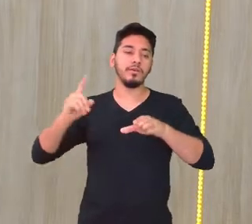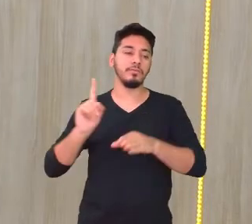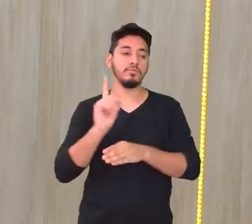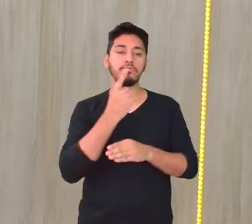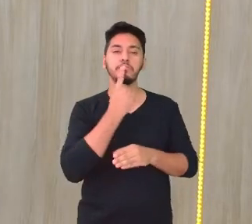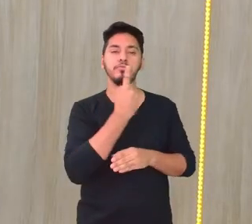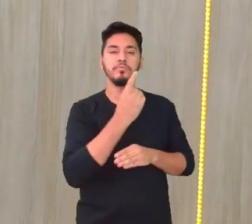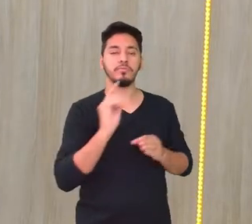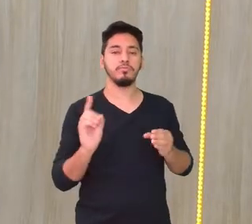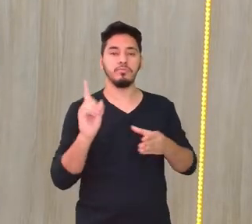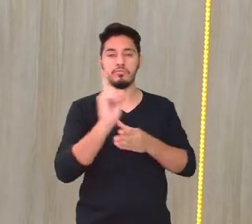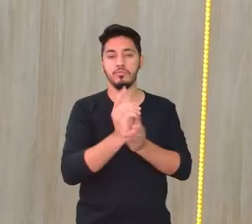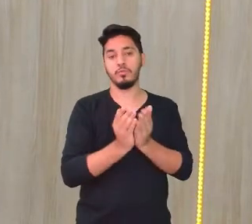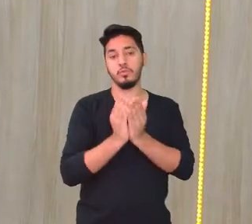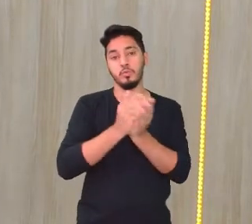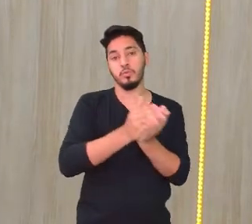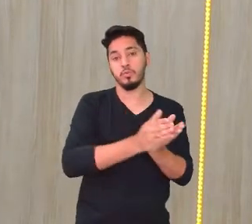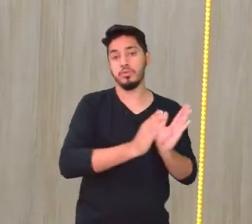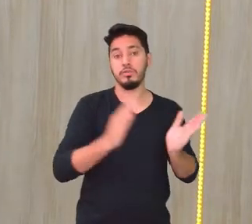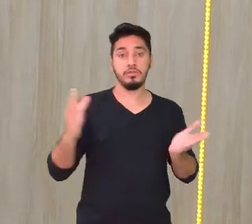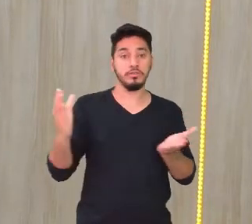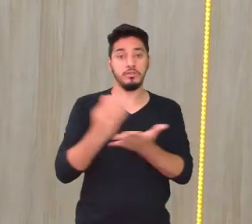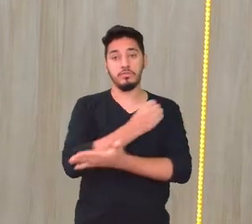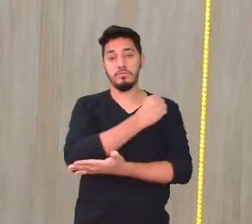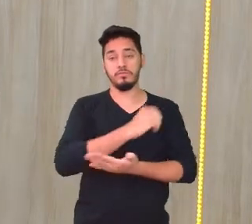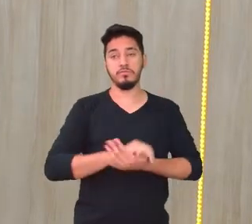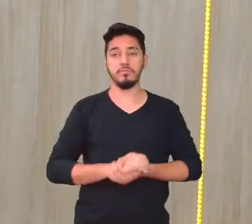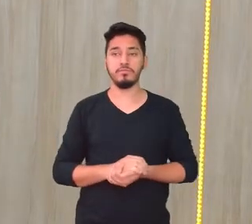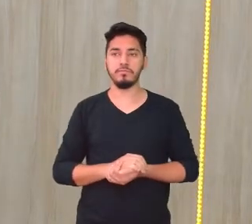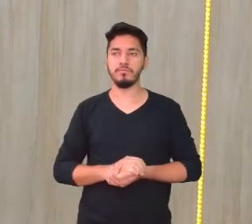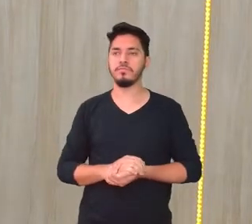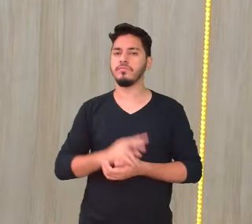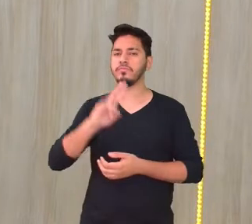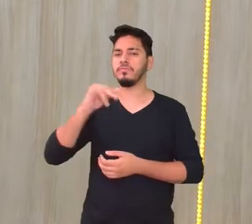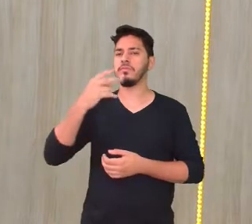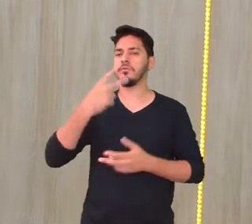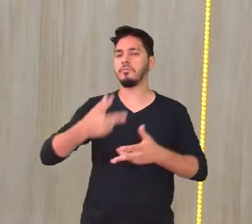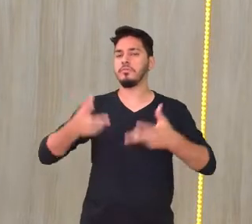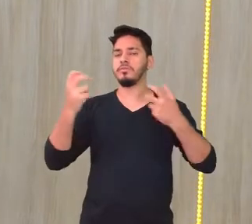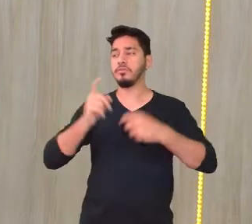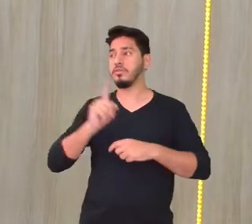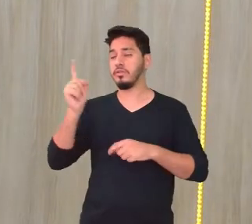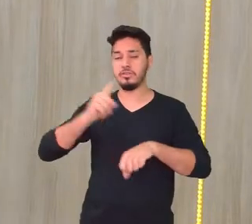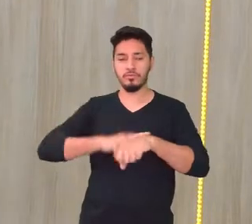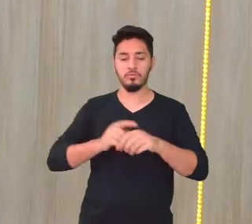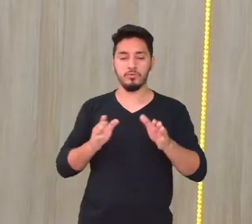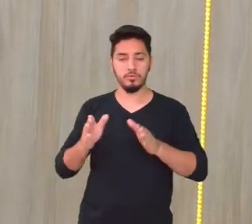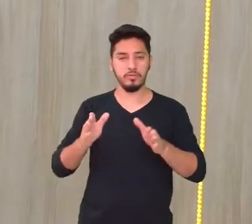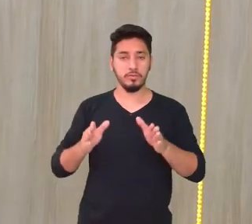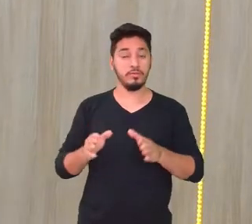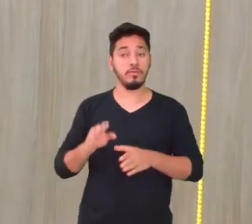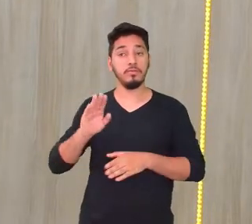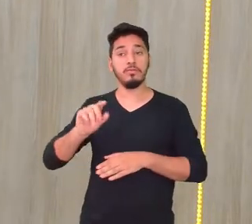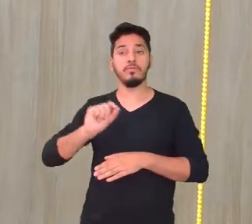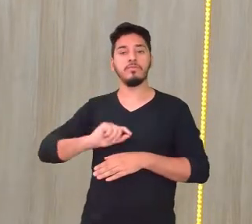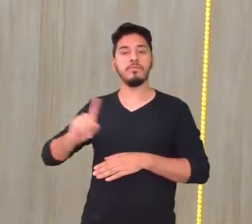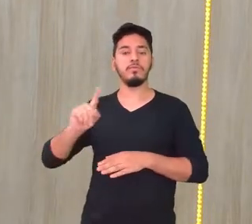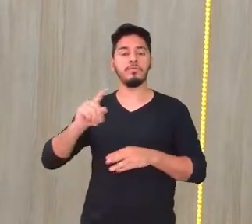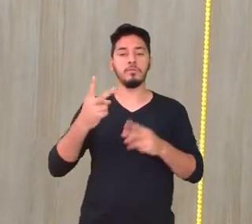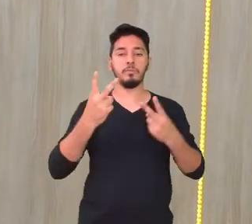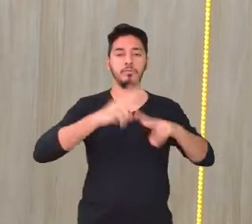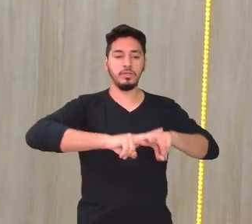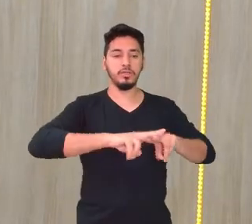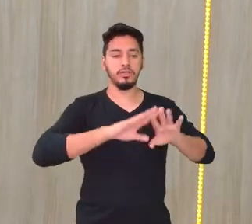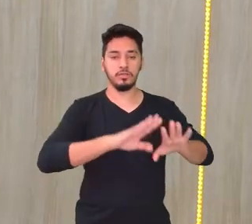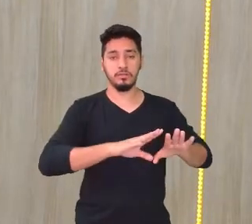gente vai observar é que nesse episódio aqui, enquanto eles estavam confinados